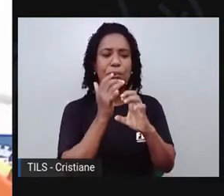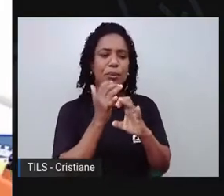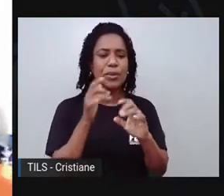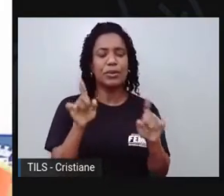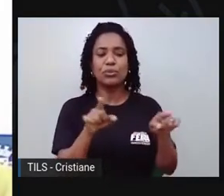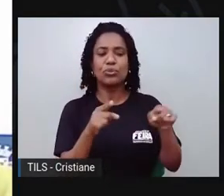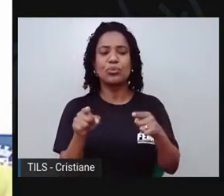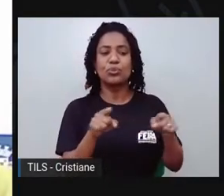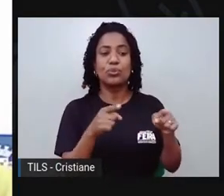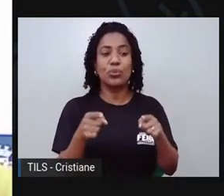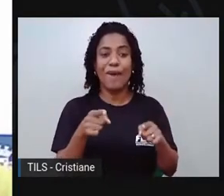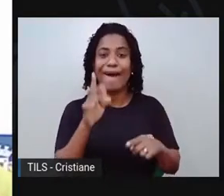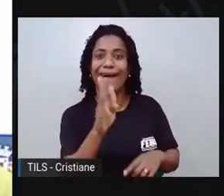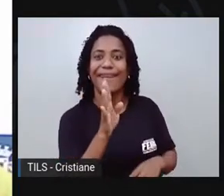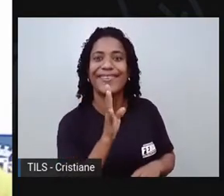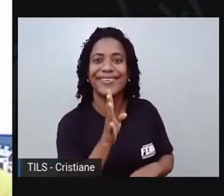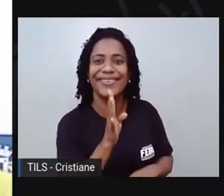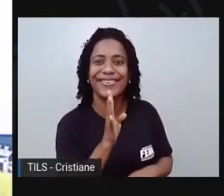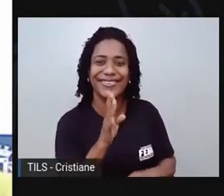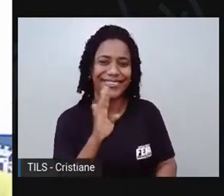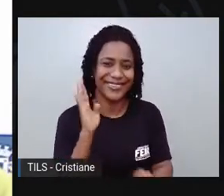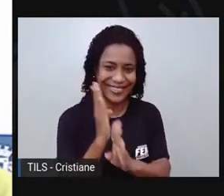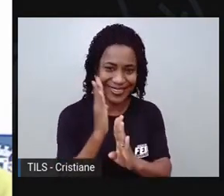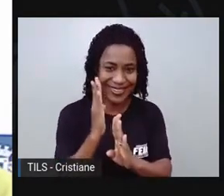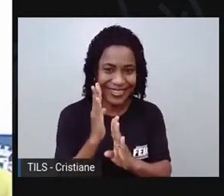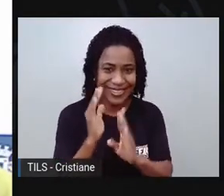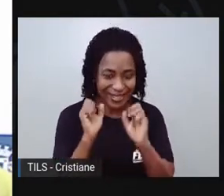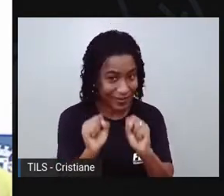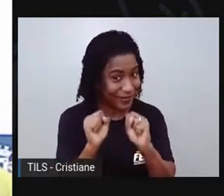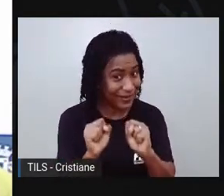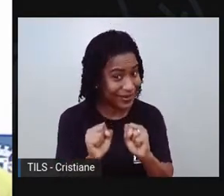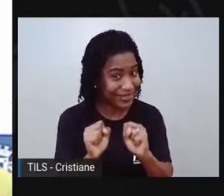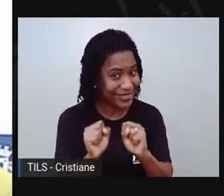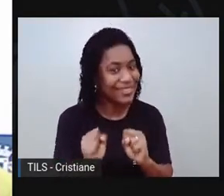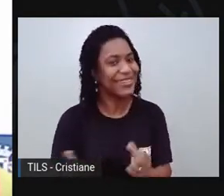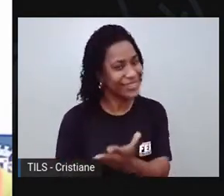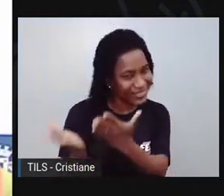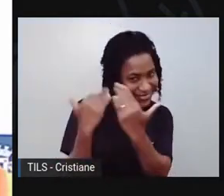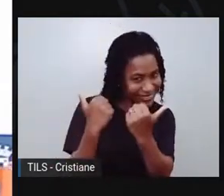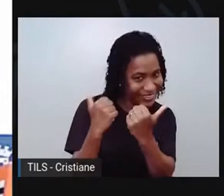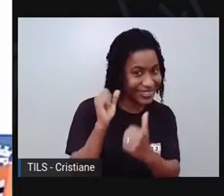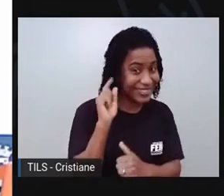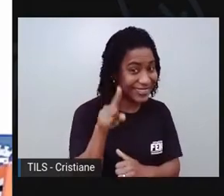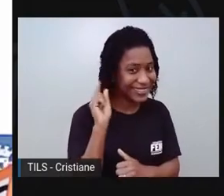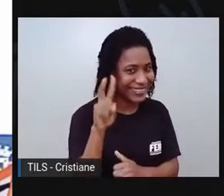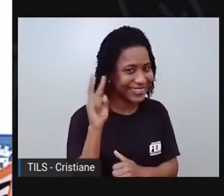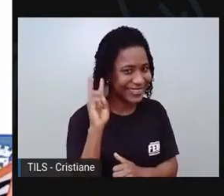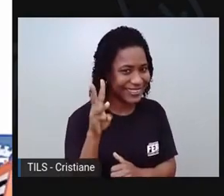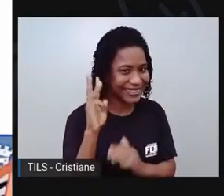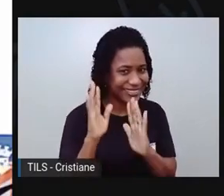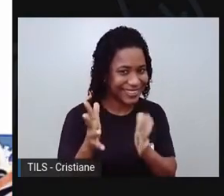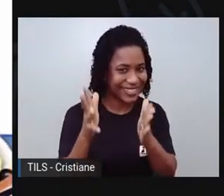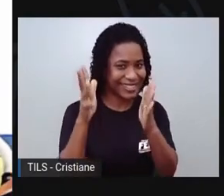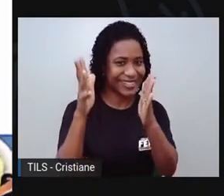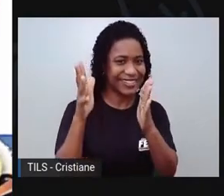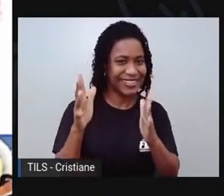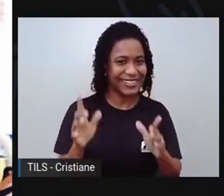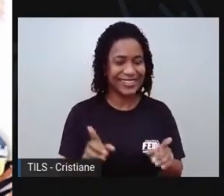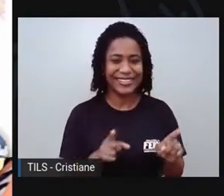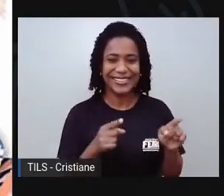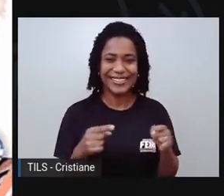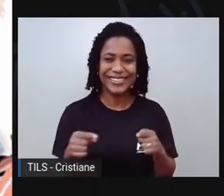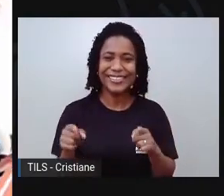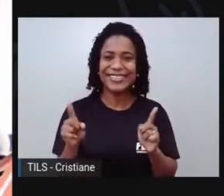que música que é. Isso. Podemos começar? Vamos lá? Um, dois, três e já. Vai lá para si.